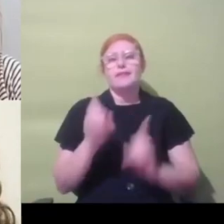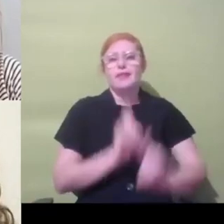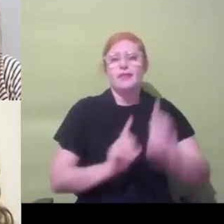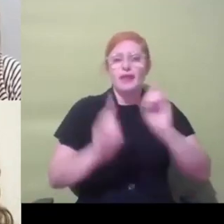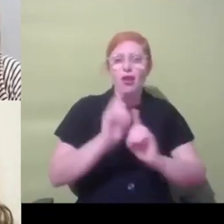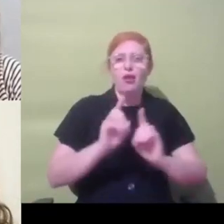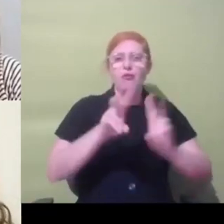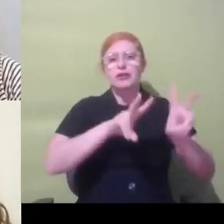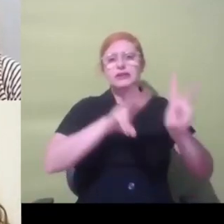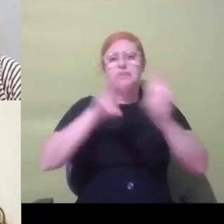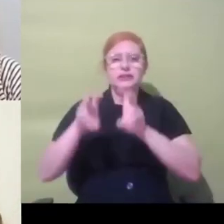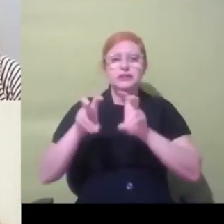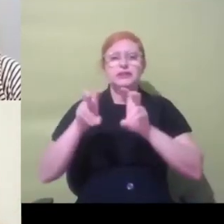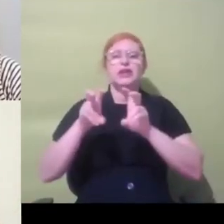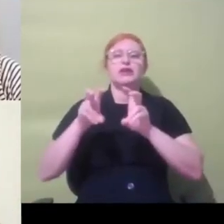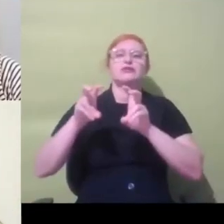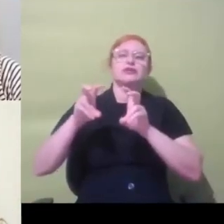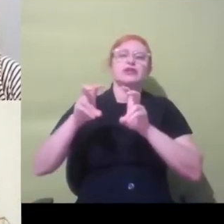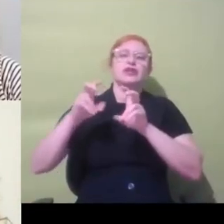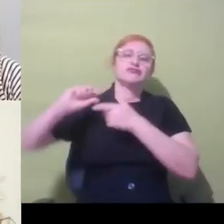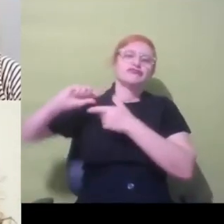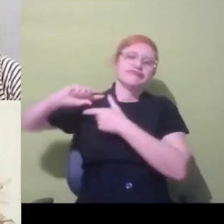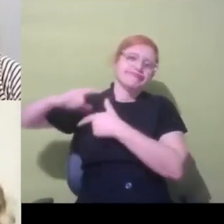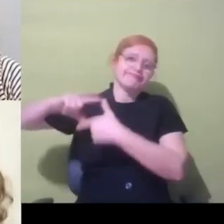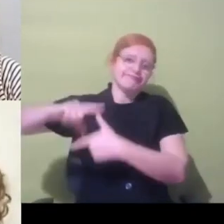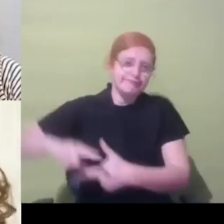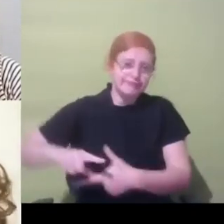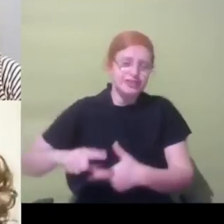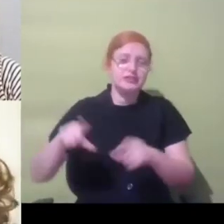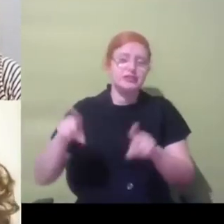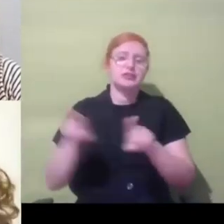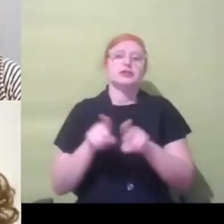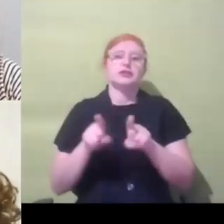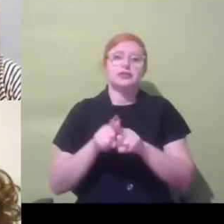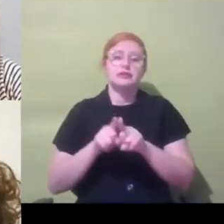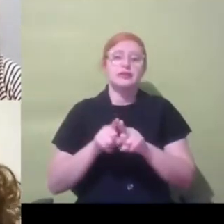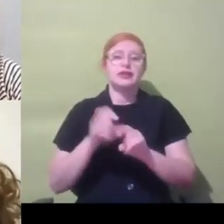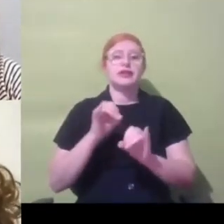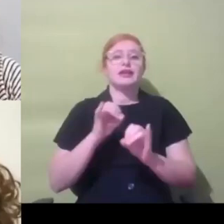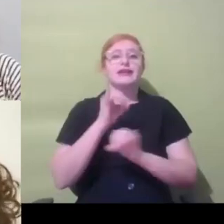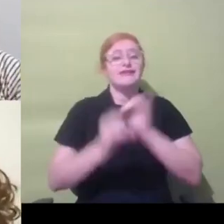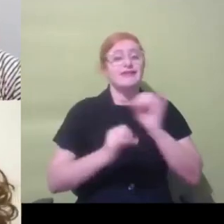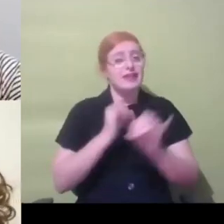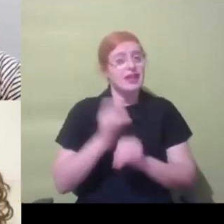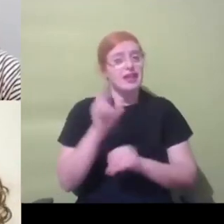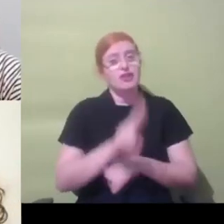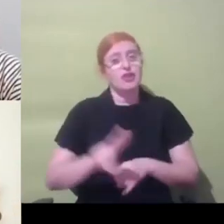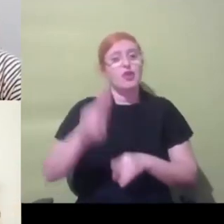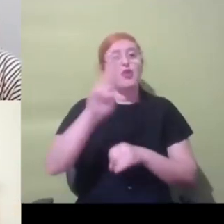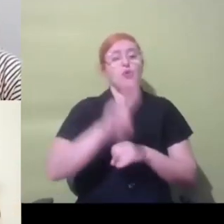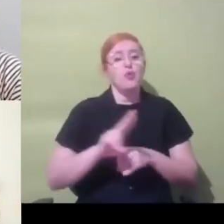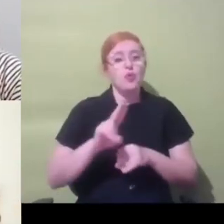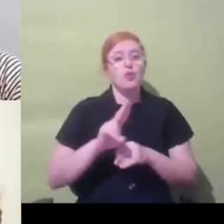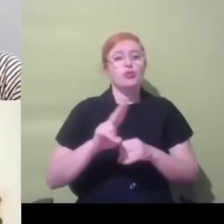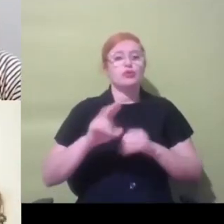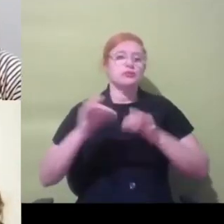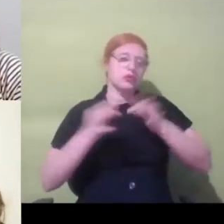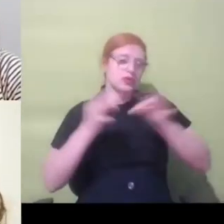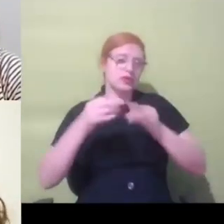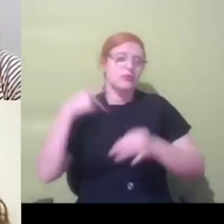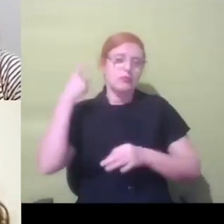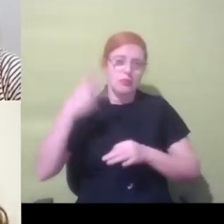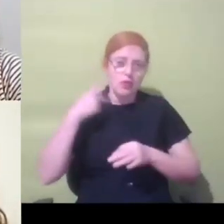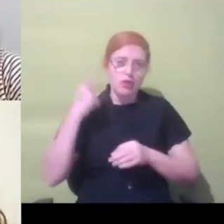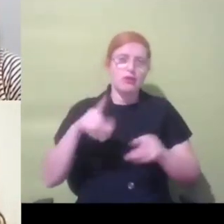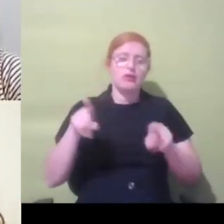questões geracionais, né? Mas também sobre como a internet é usada para articulação política e como é uma potência